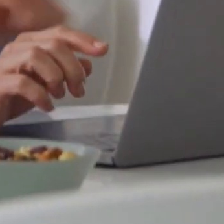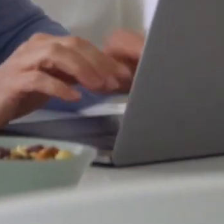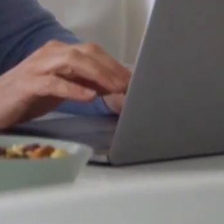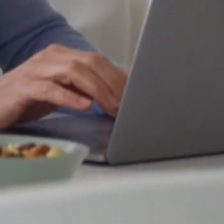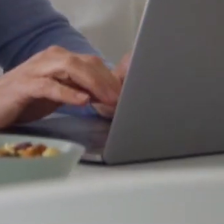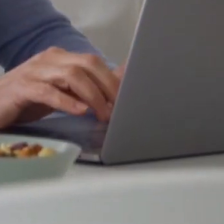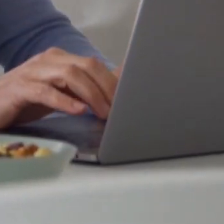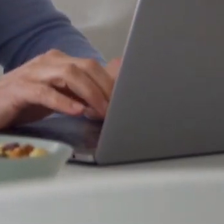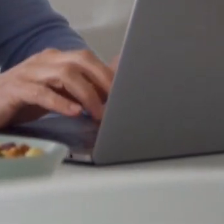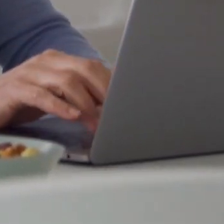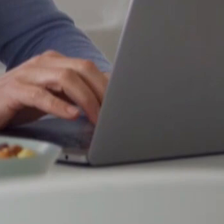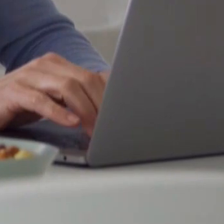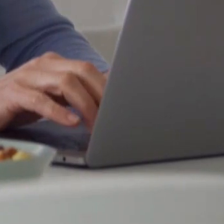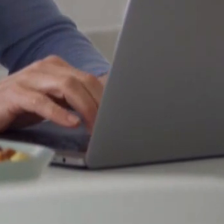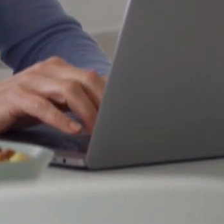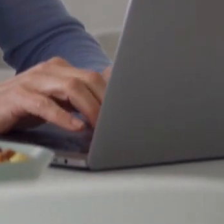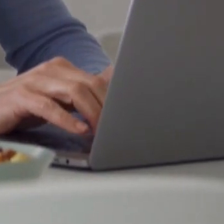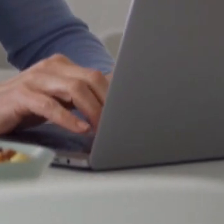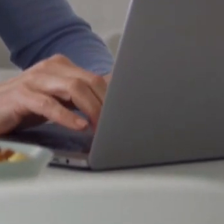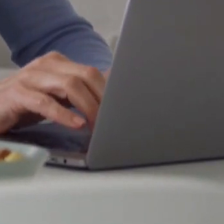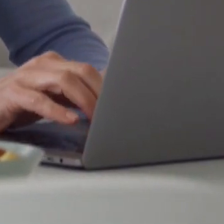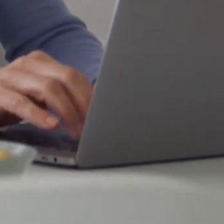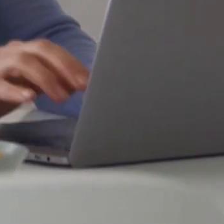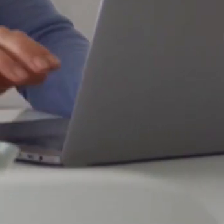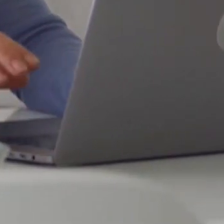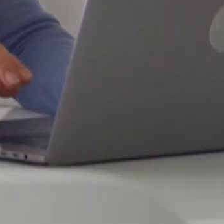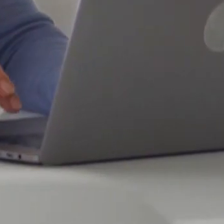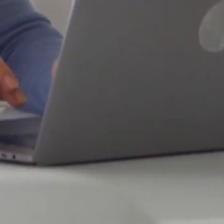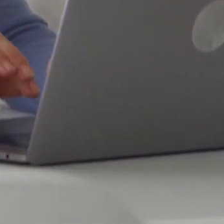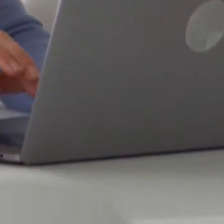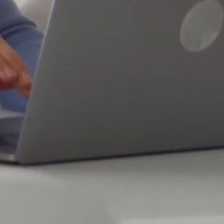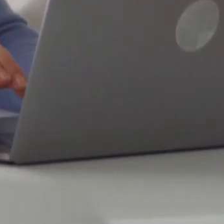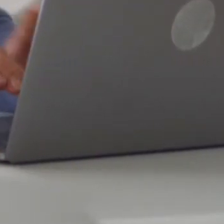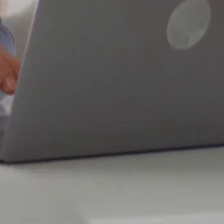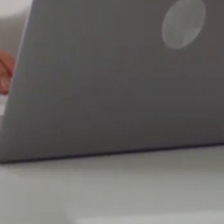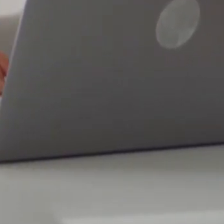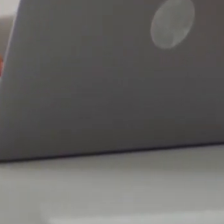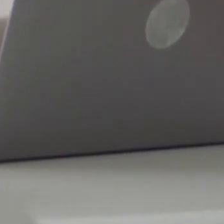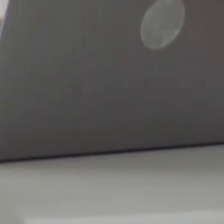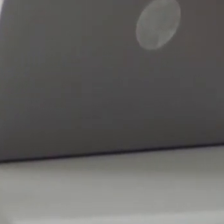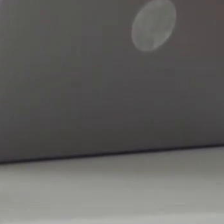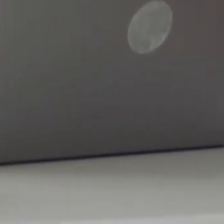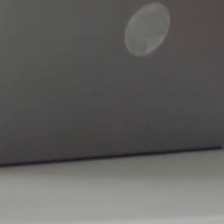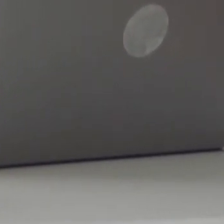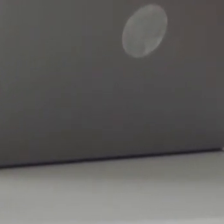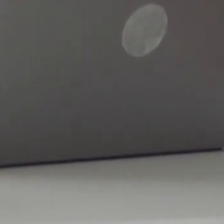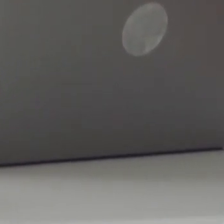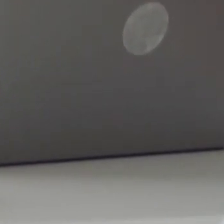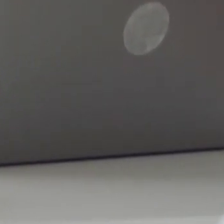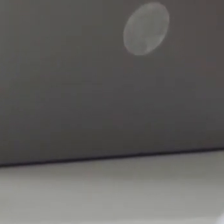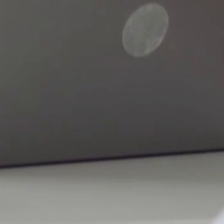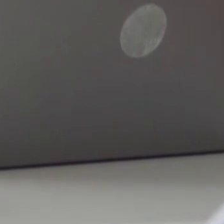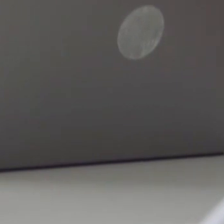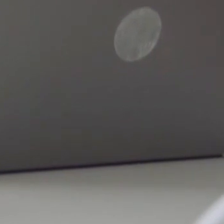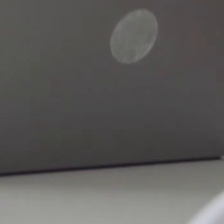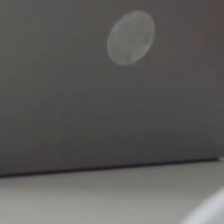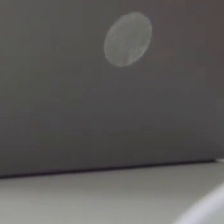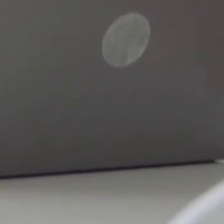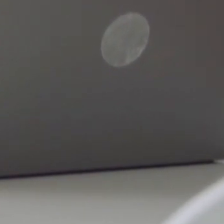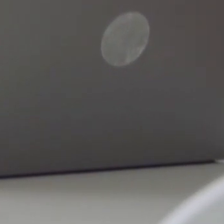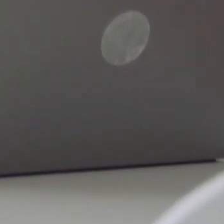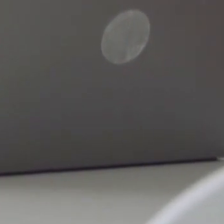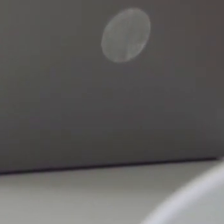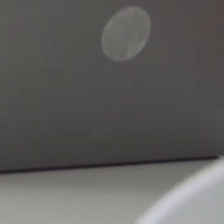que momento que eu estou, que circunstâncias que eu estou. Estou devendo, preciso renegociar aquelas parcelas em